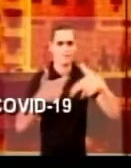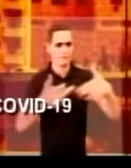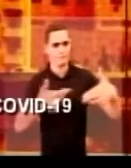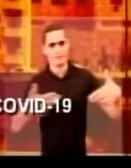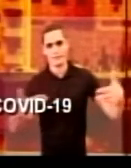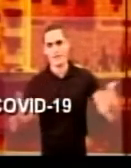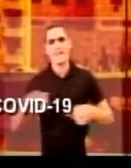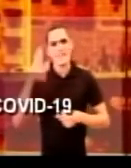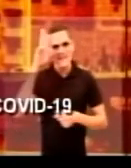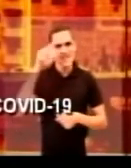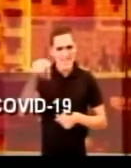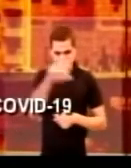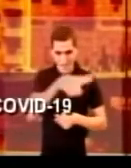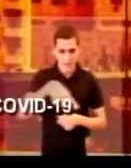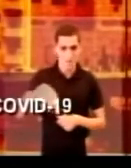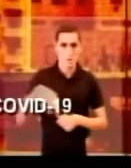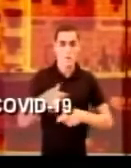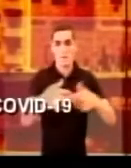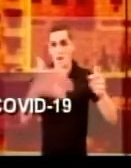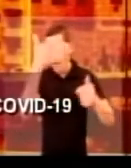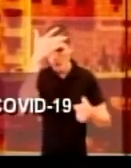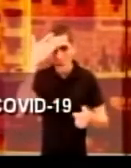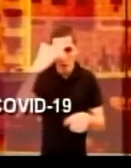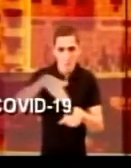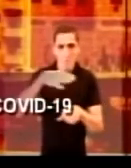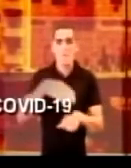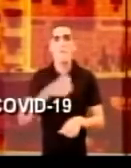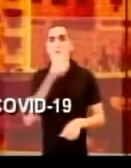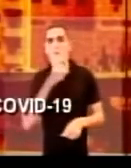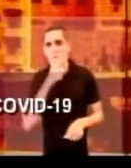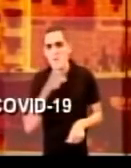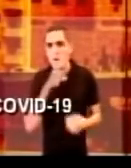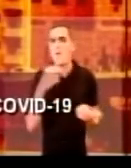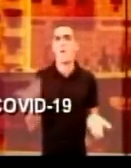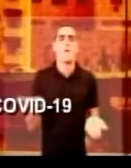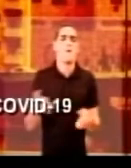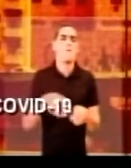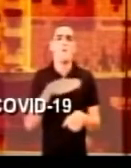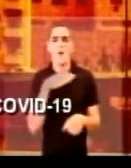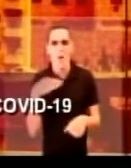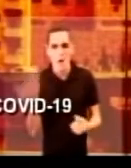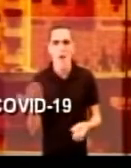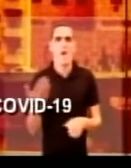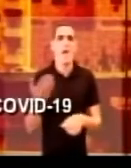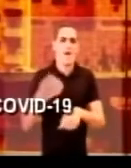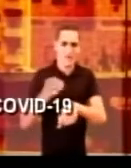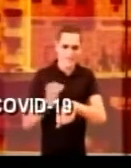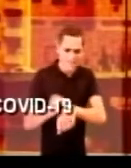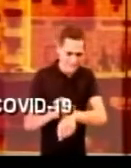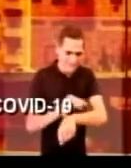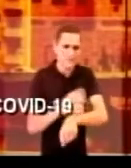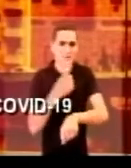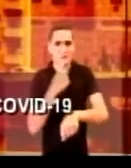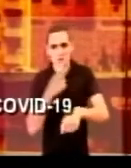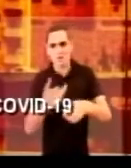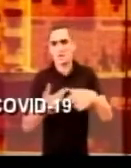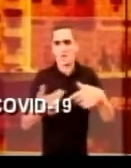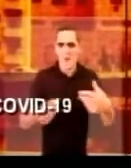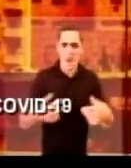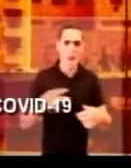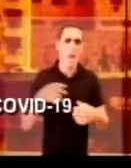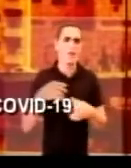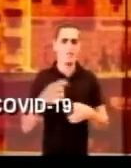os mais velhos se lembram tanto que morria gente de sarampo, de varicela, de outros tipos de doença.